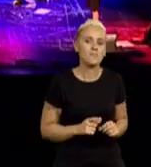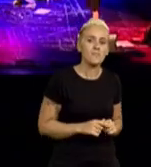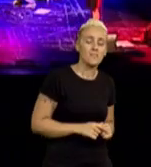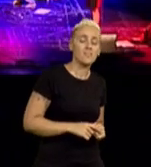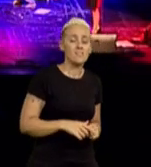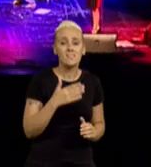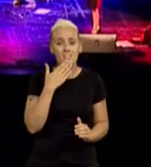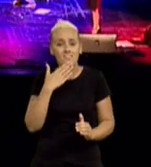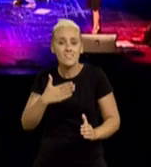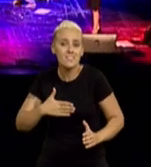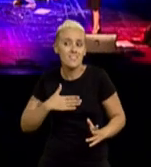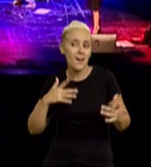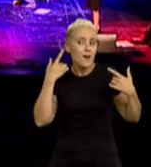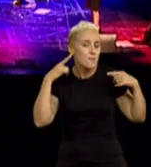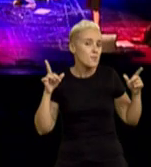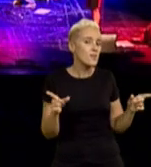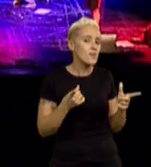Just give me the clues.